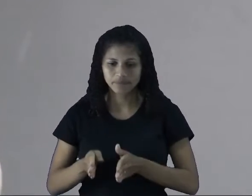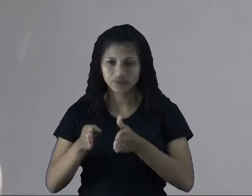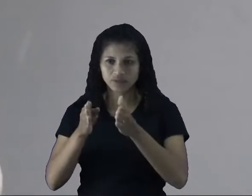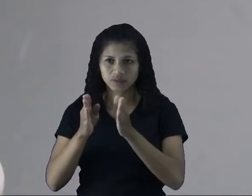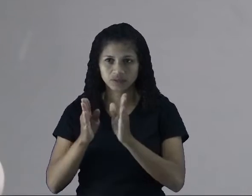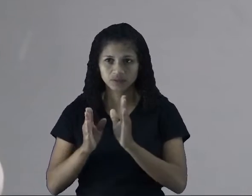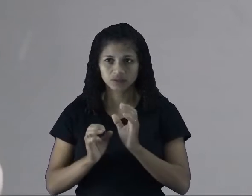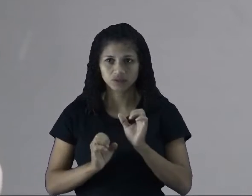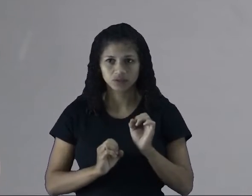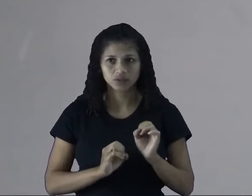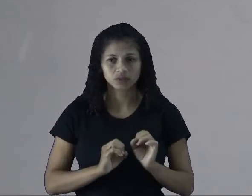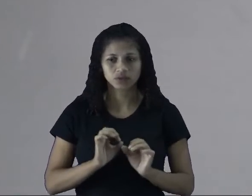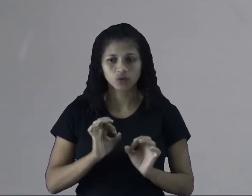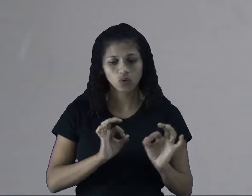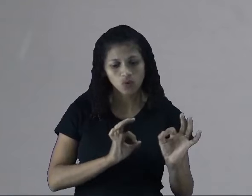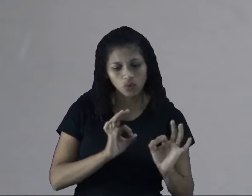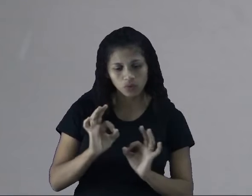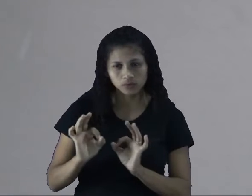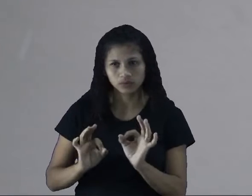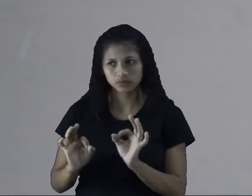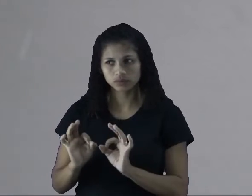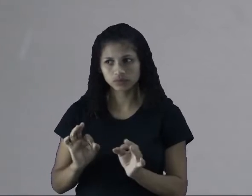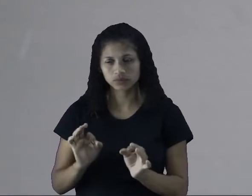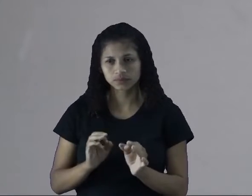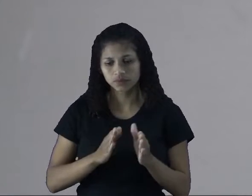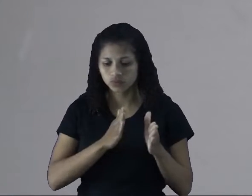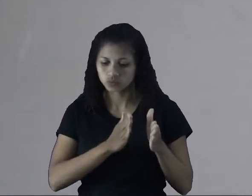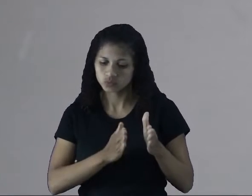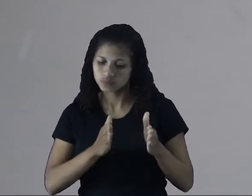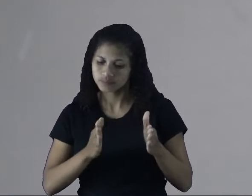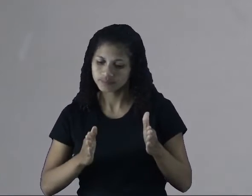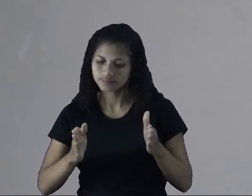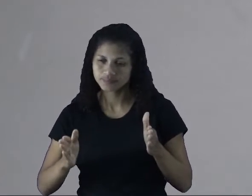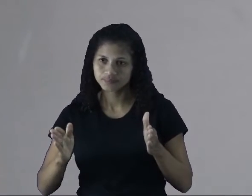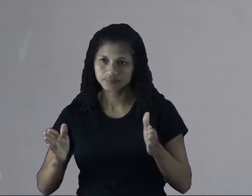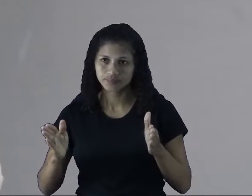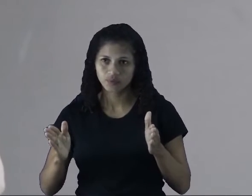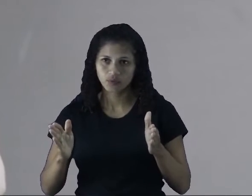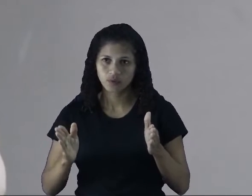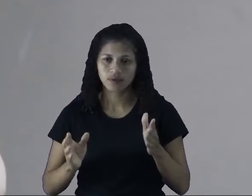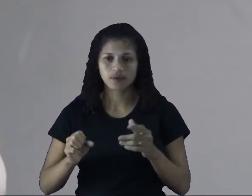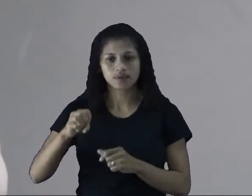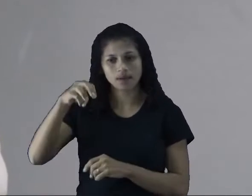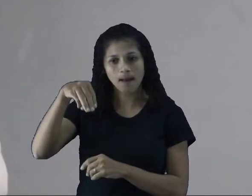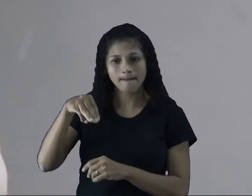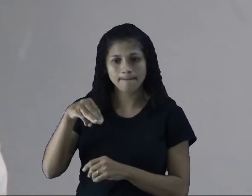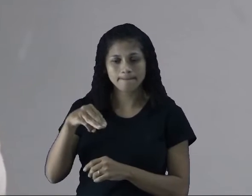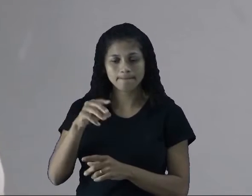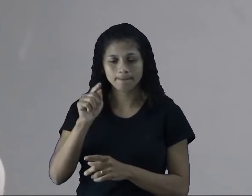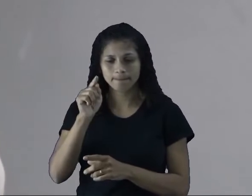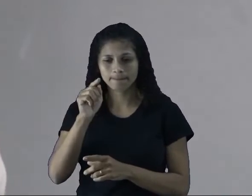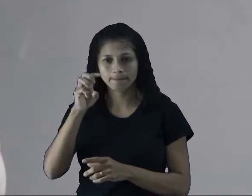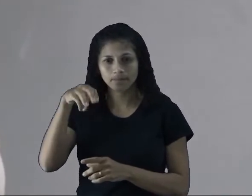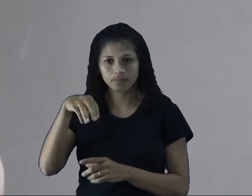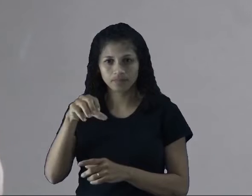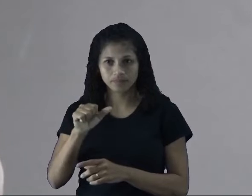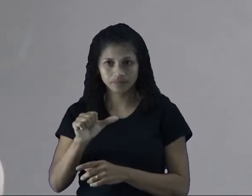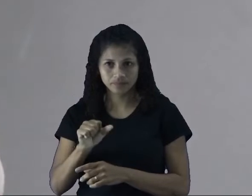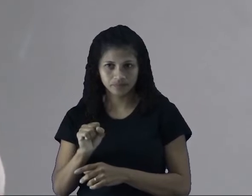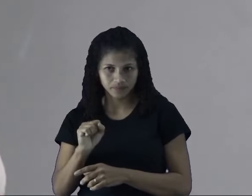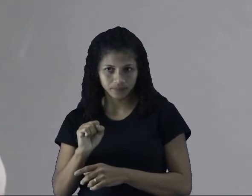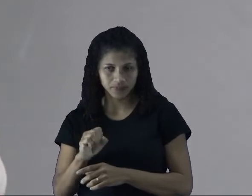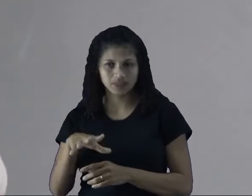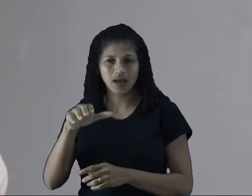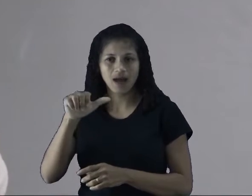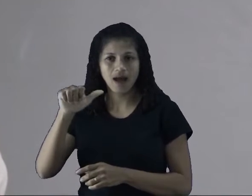principais propriedades e sequenciando elas através da sua massa atômica, né? Então foi isso que Mendeleev